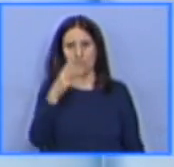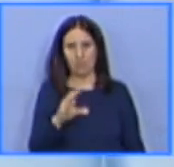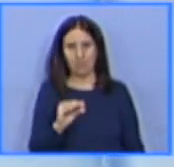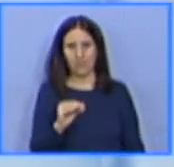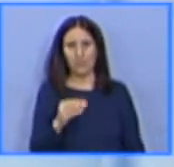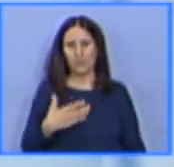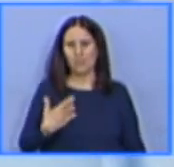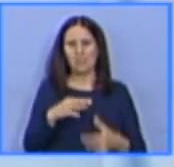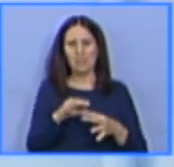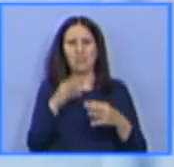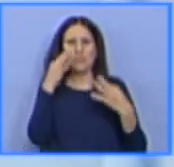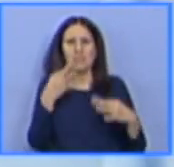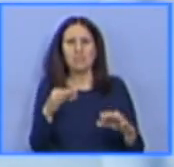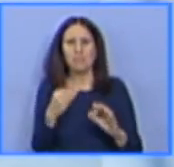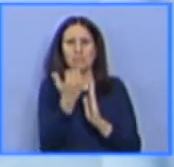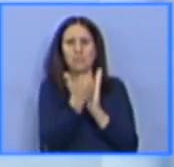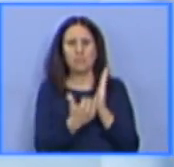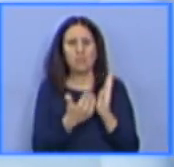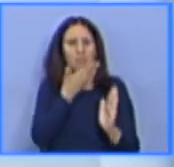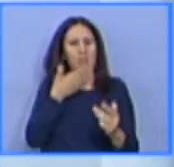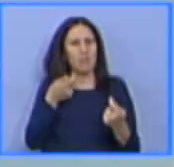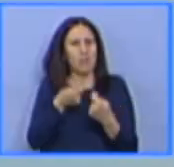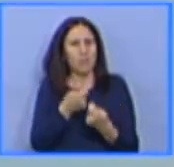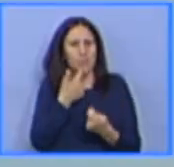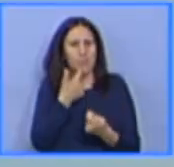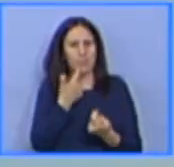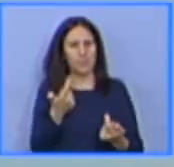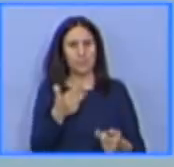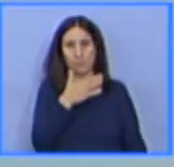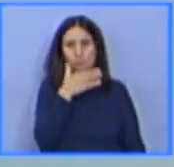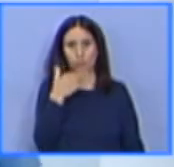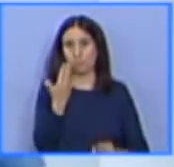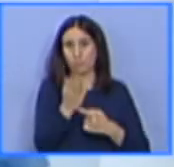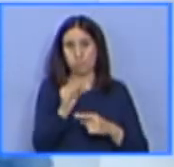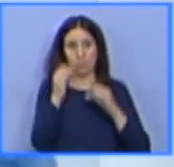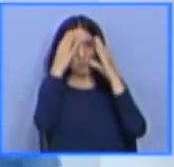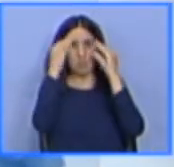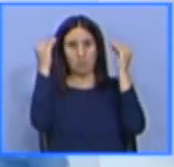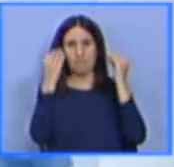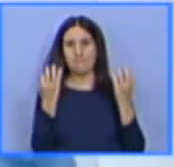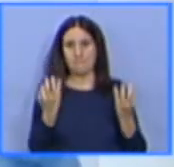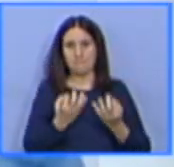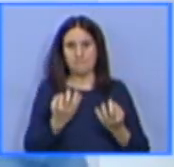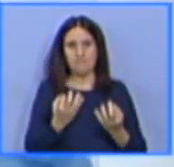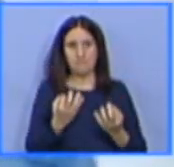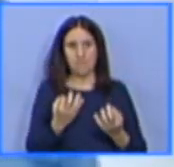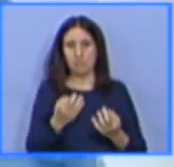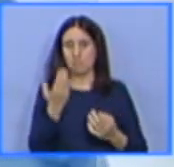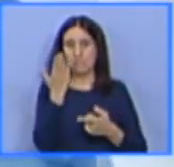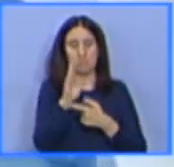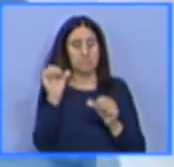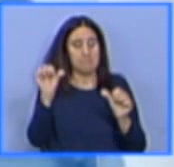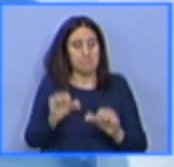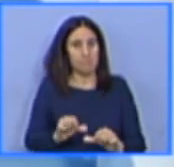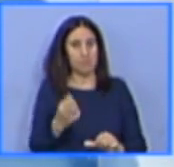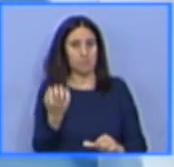tão simples e são super eficazes. É curioso, por exemplo, na Holanda, apesar de ser um péssimo exemplo nesse